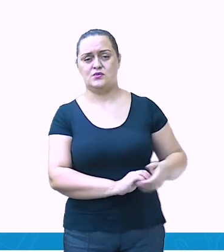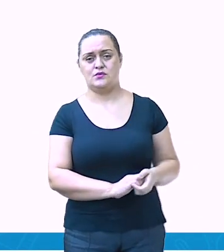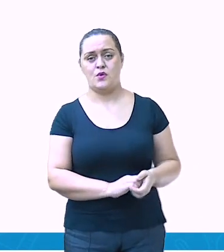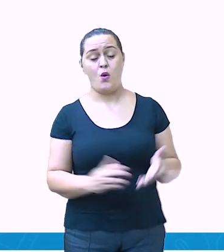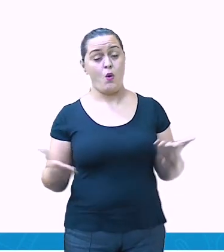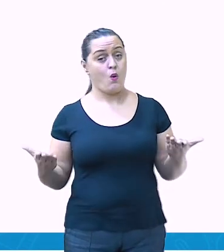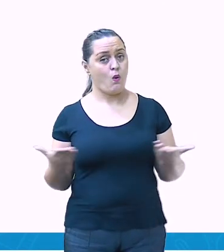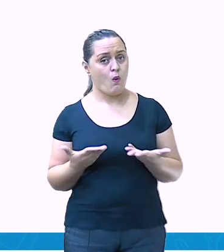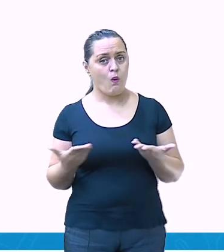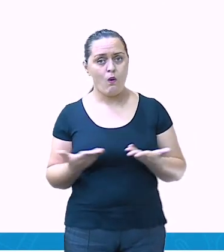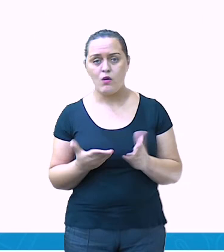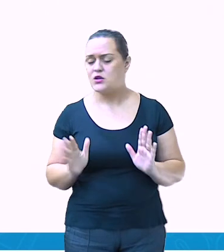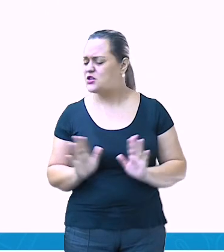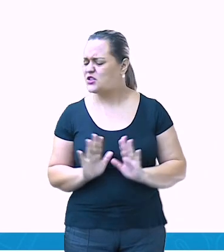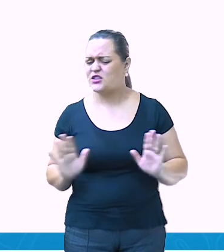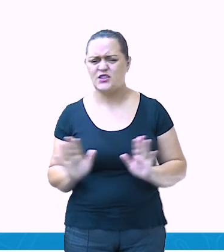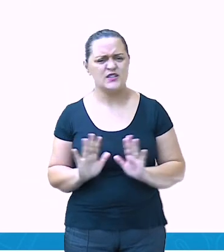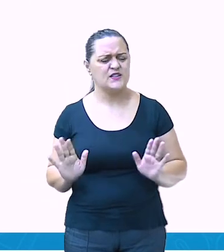pode trazer